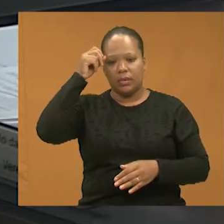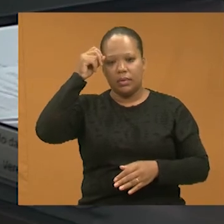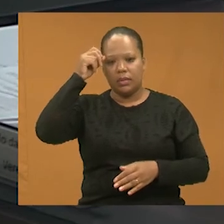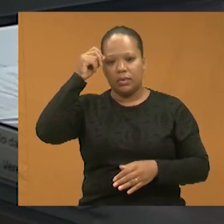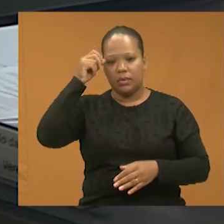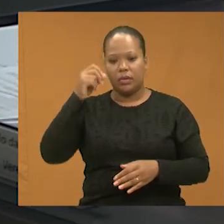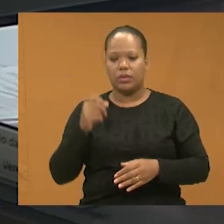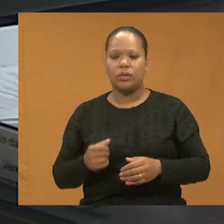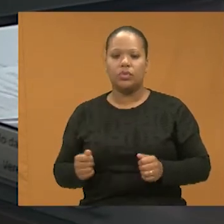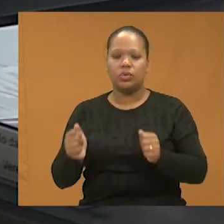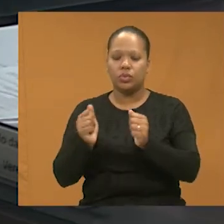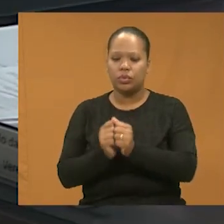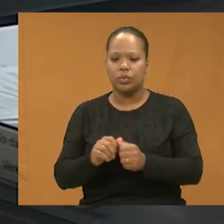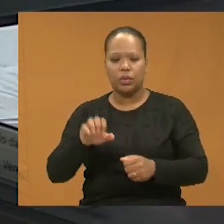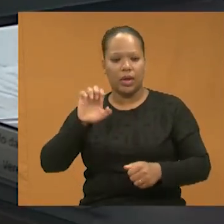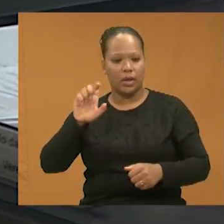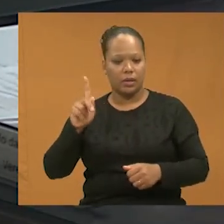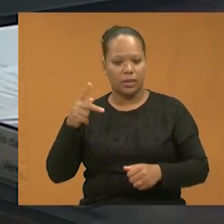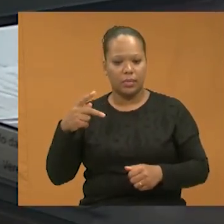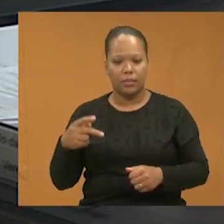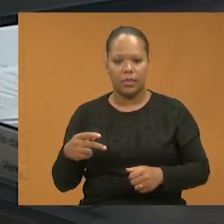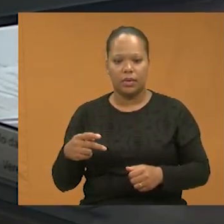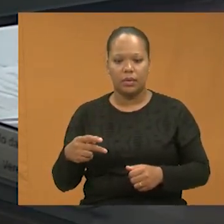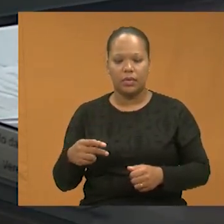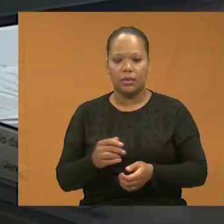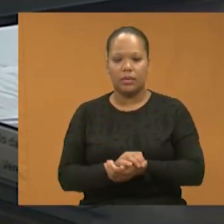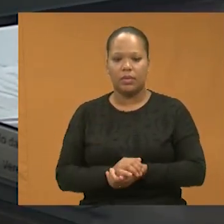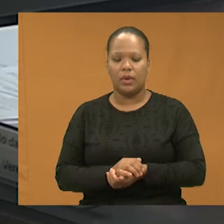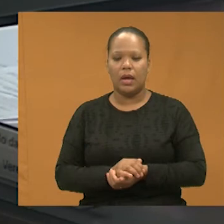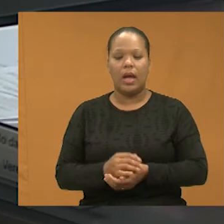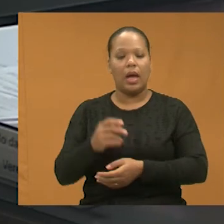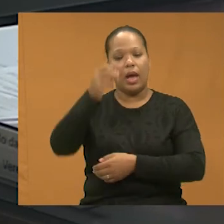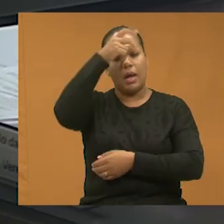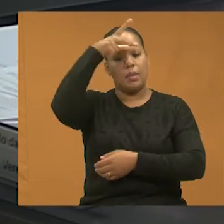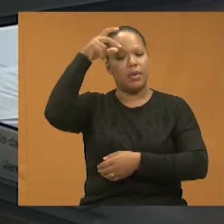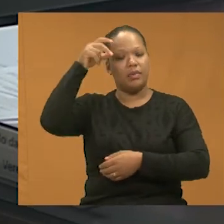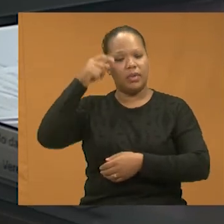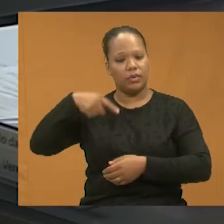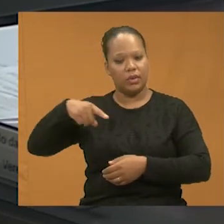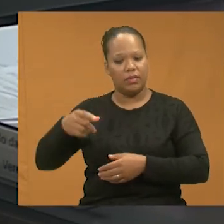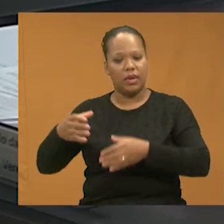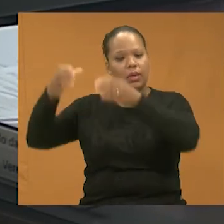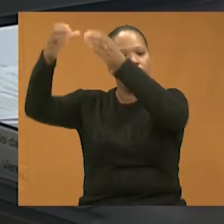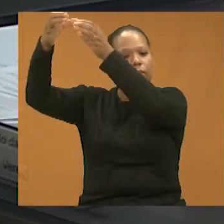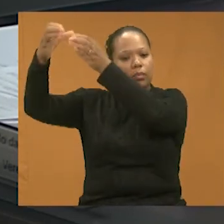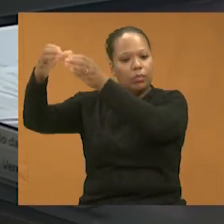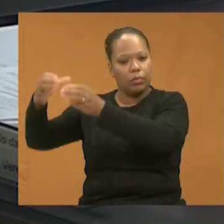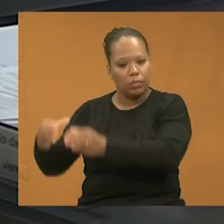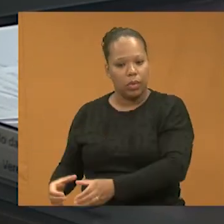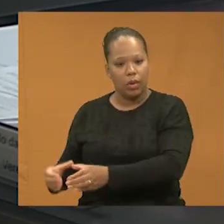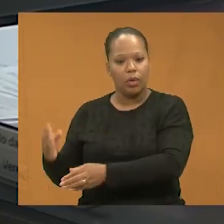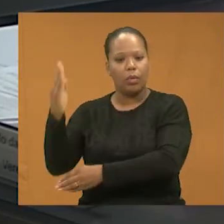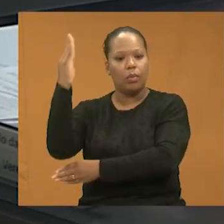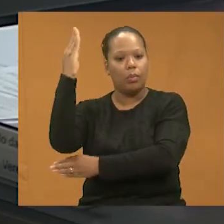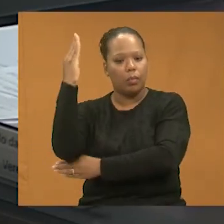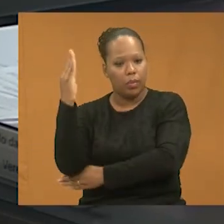uma frente com a IDP Bandeirantes. A prefeitura vai colocar os postes e aí